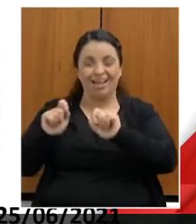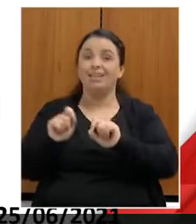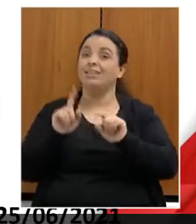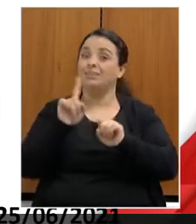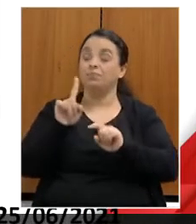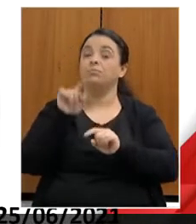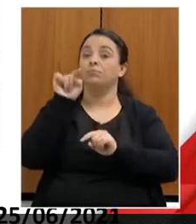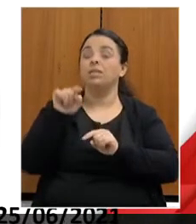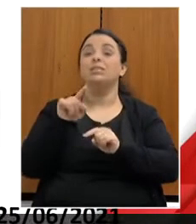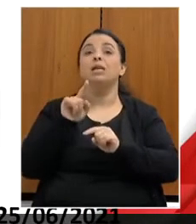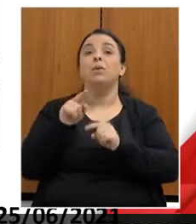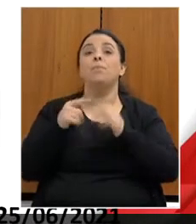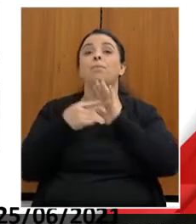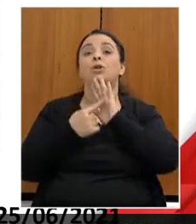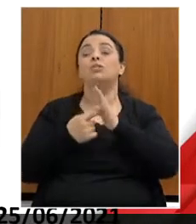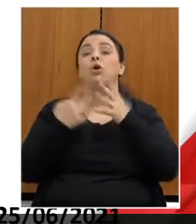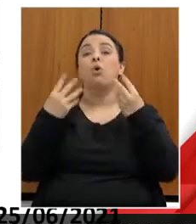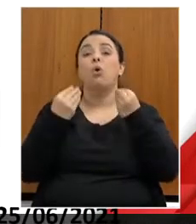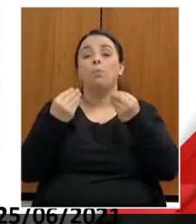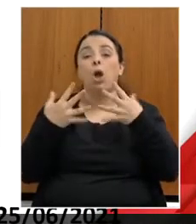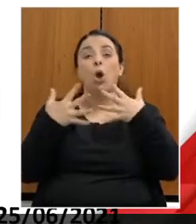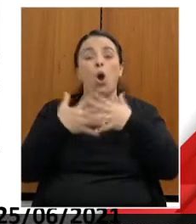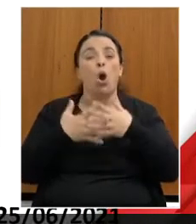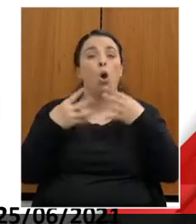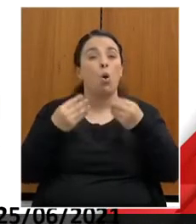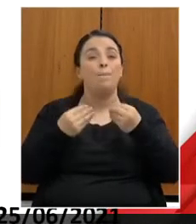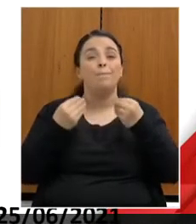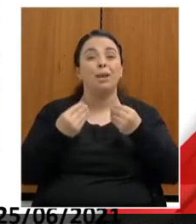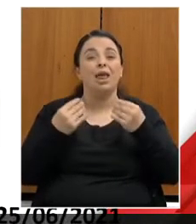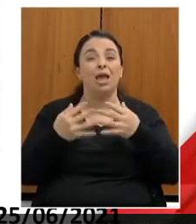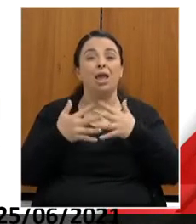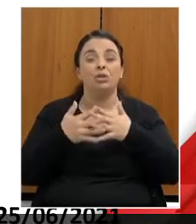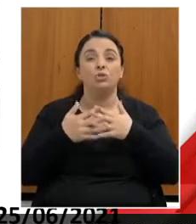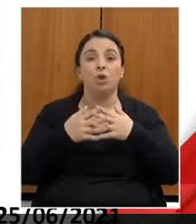é a complexidade da transferência de pacientes entre regiões.